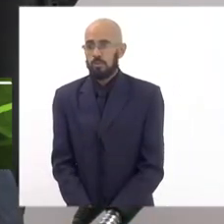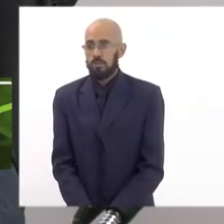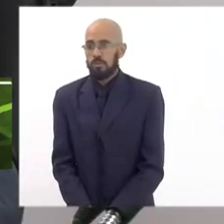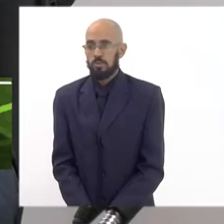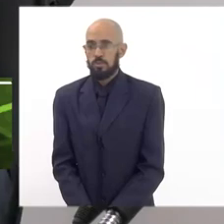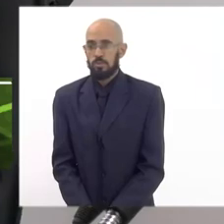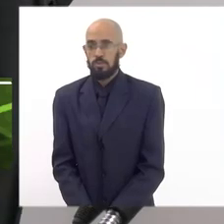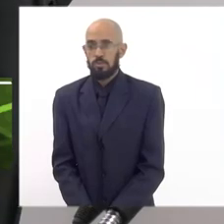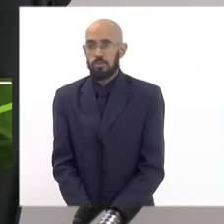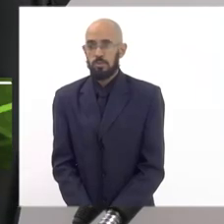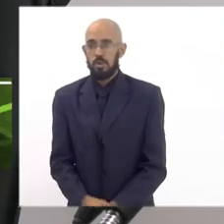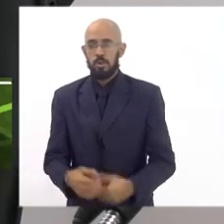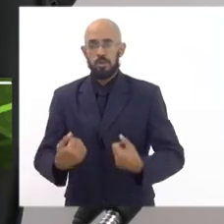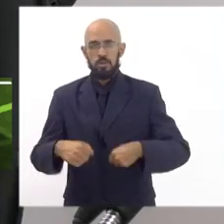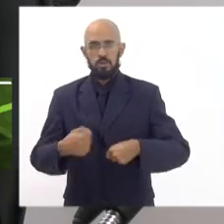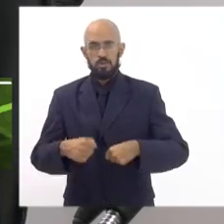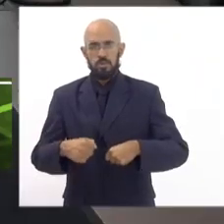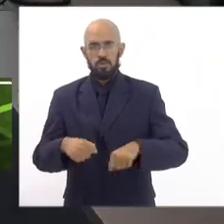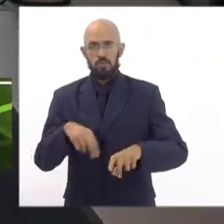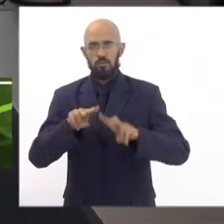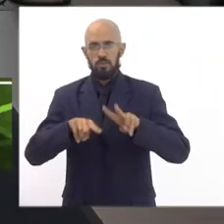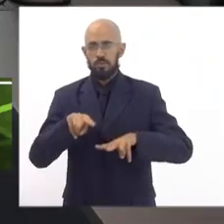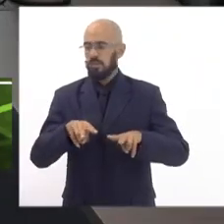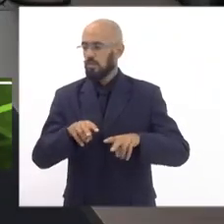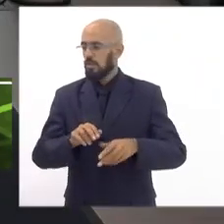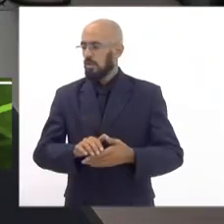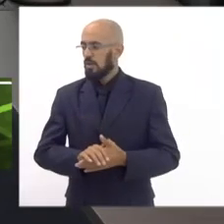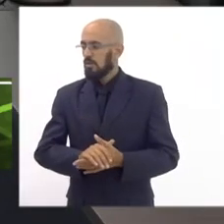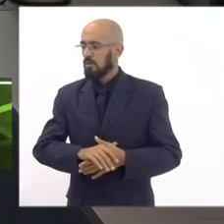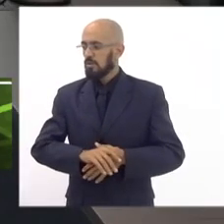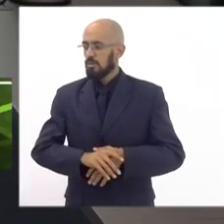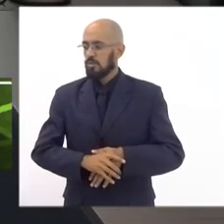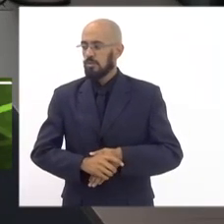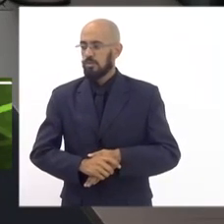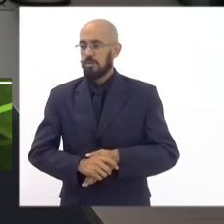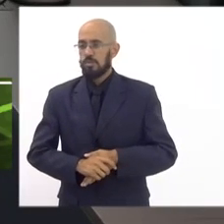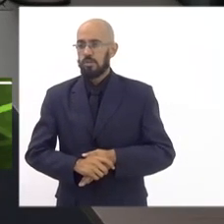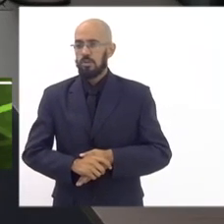de verificar se realmente é um verdade, quilombo. É verdade. Exatamente.